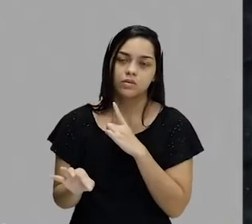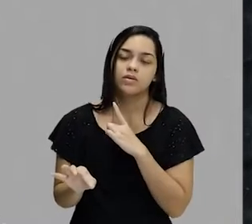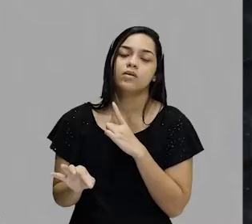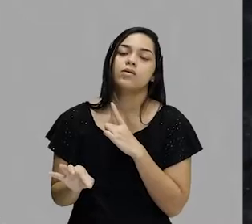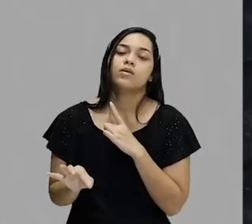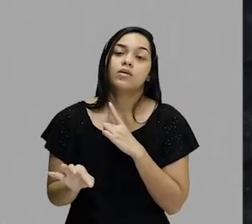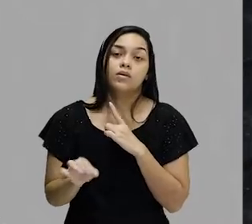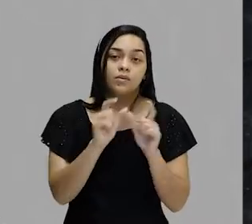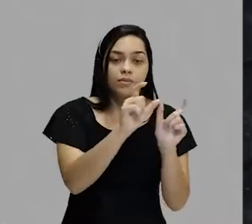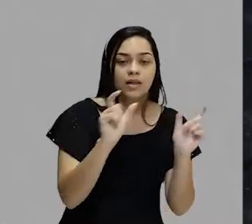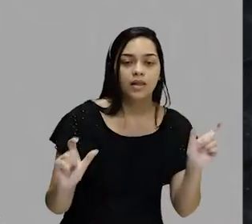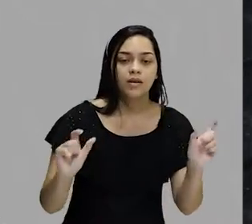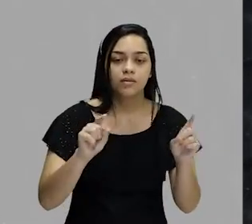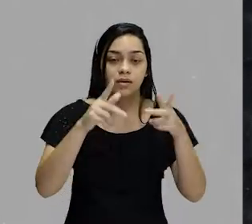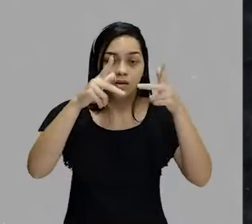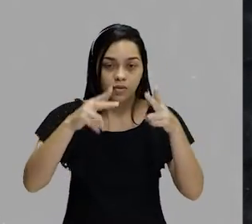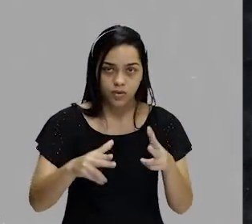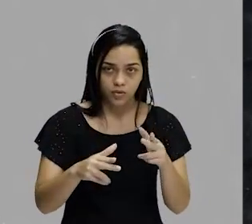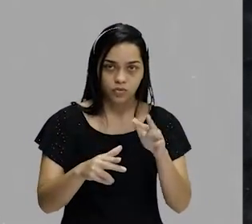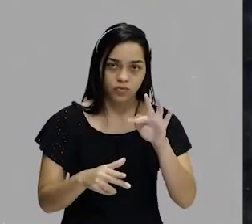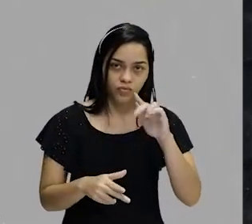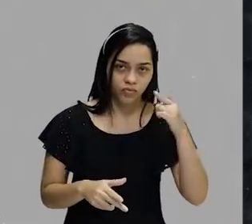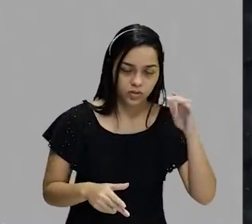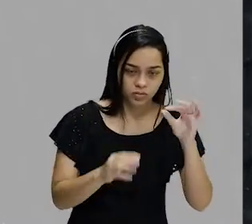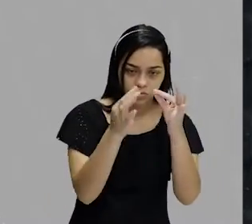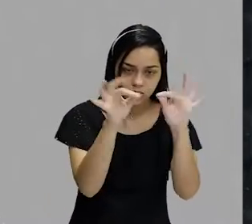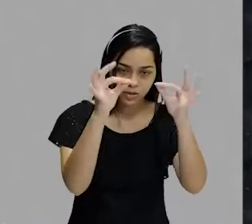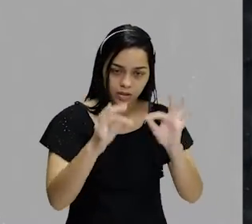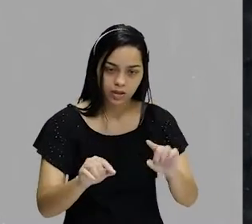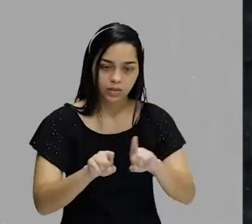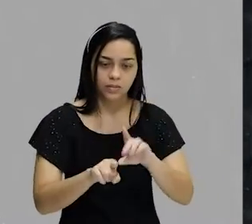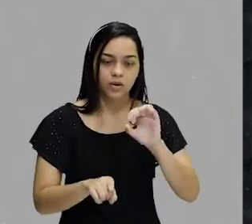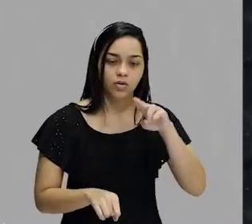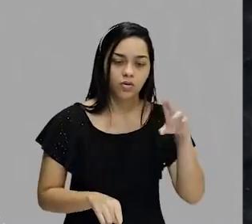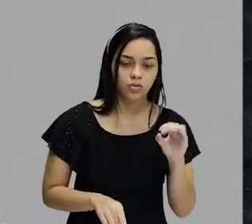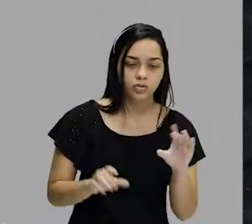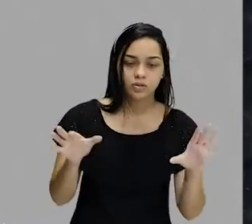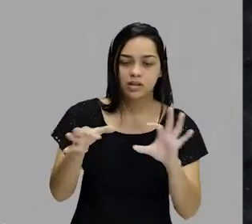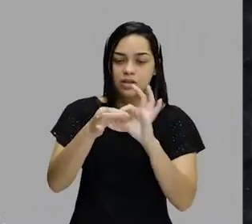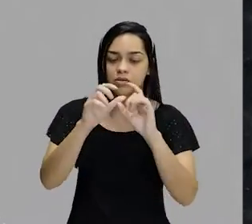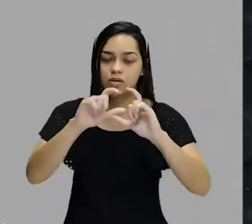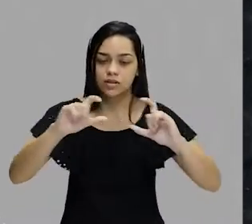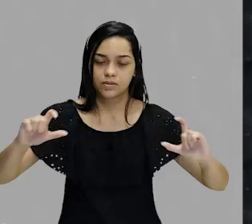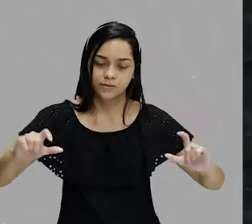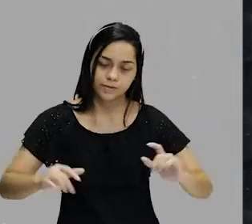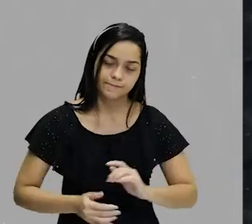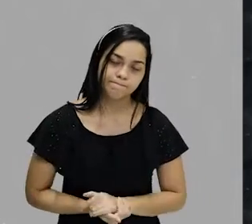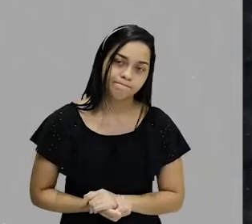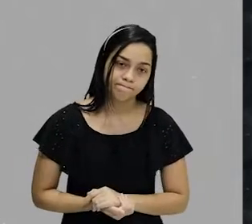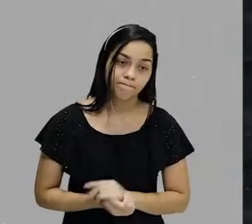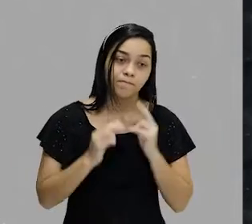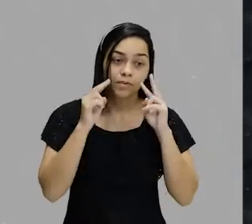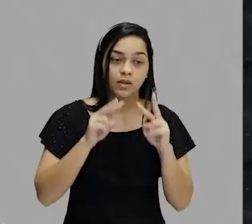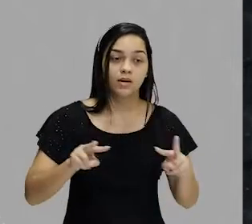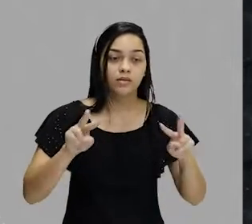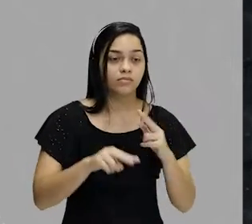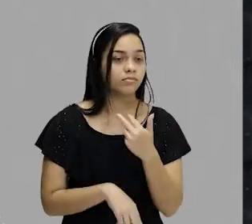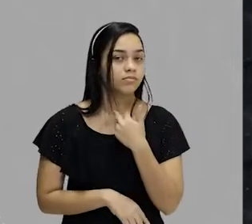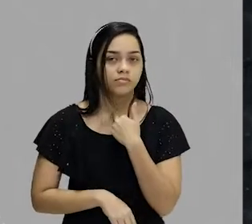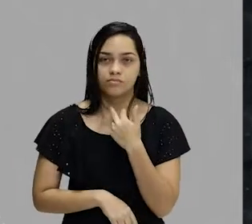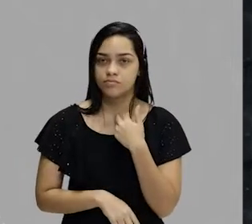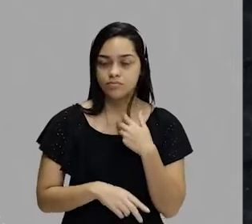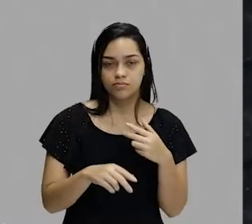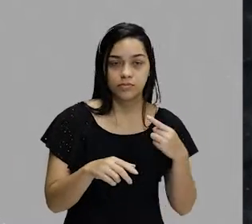ligando palavras de mesma função sintática e conjunção ligando orações, ok? Olha aqui, ó. Não